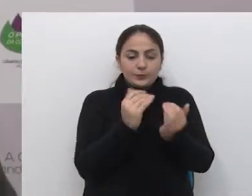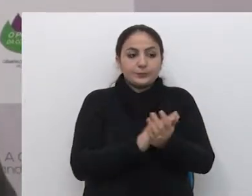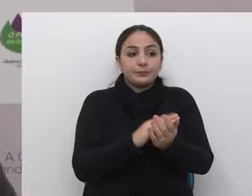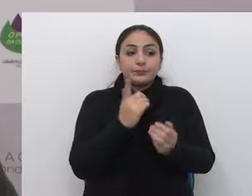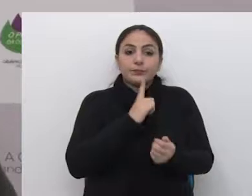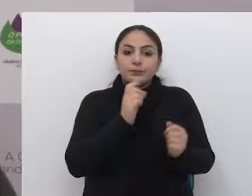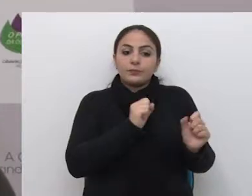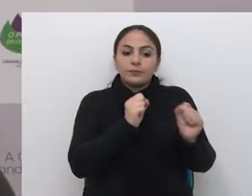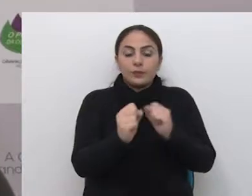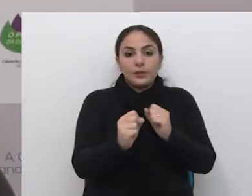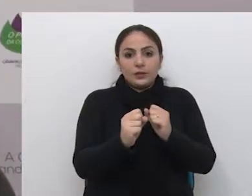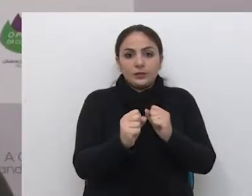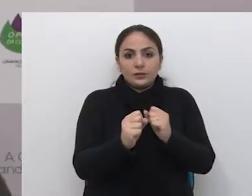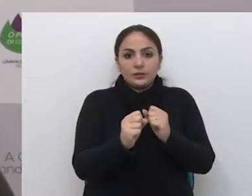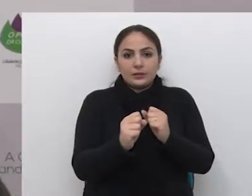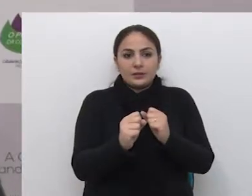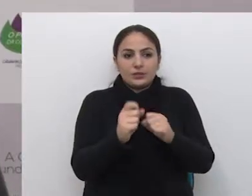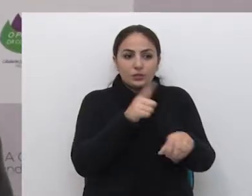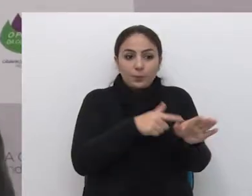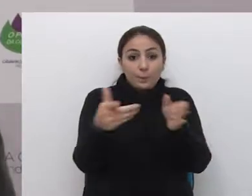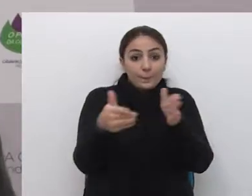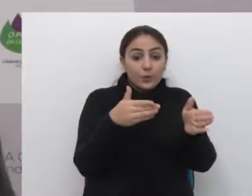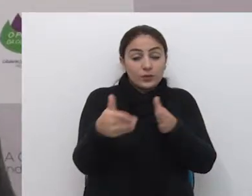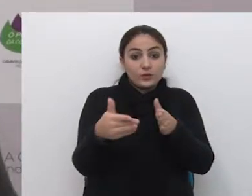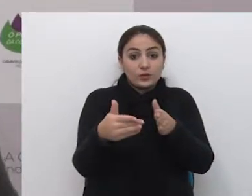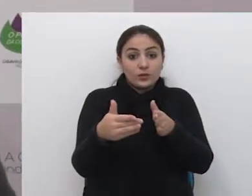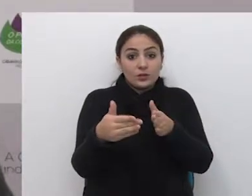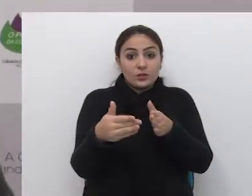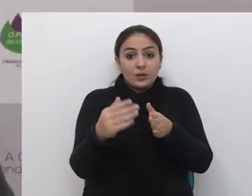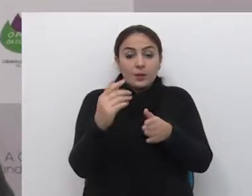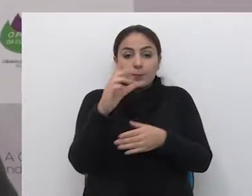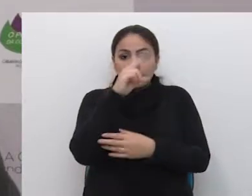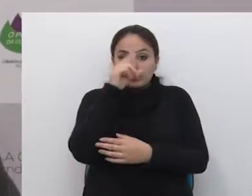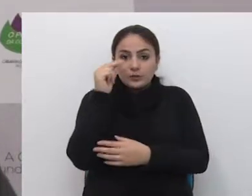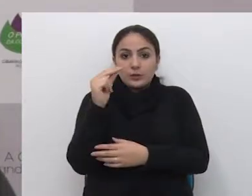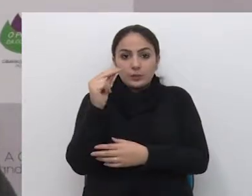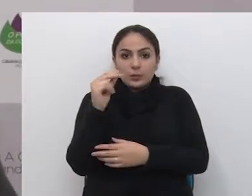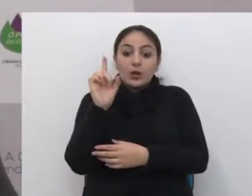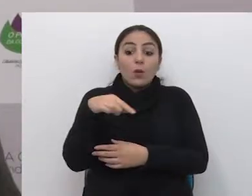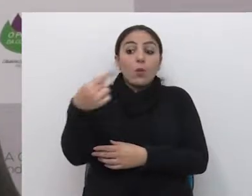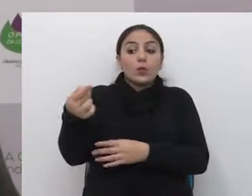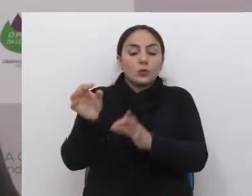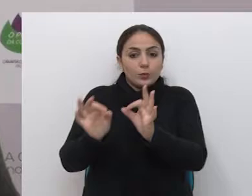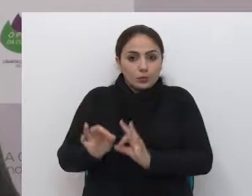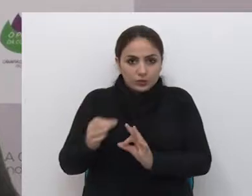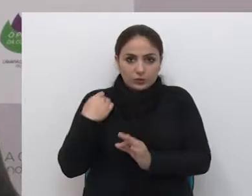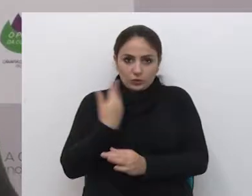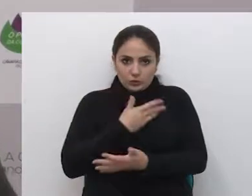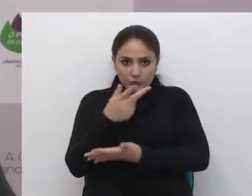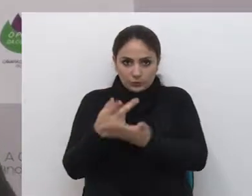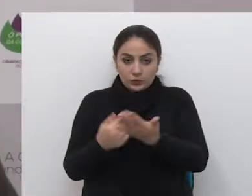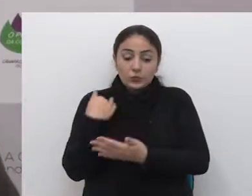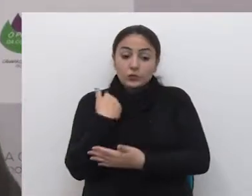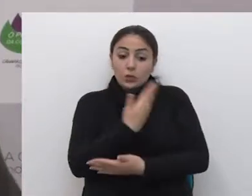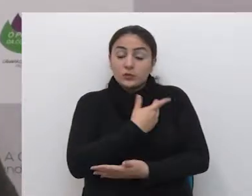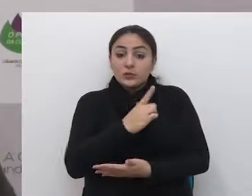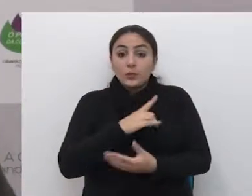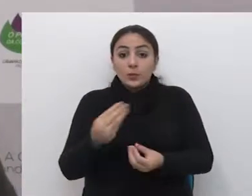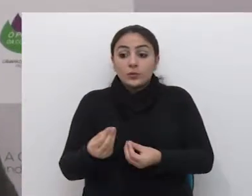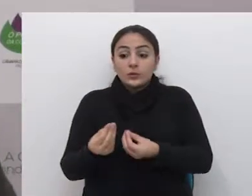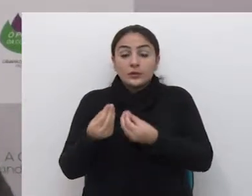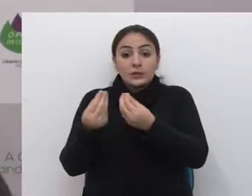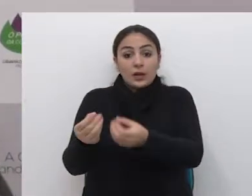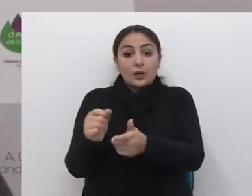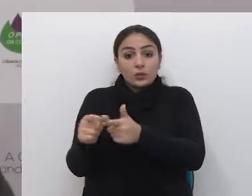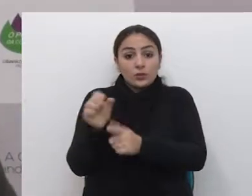da possibilidade de edição de medida provisória por parte do Executivo, que é um outro projeto até que protocolamos também neste mandato, nós teríamos